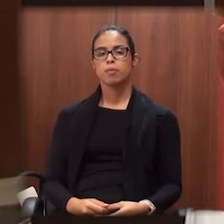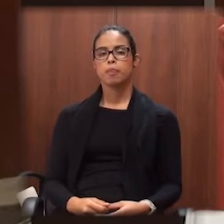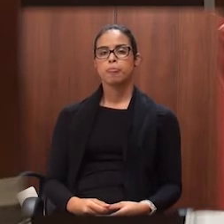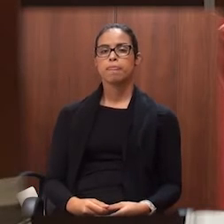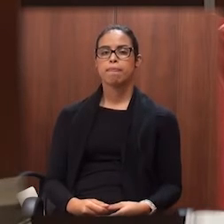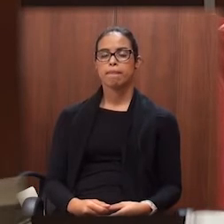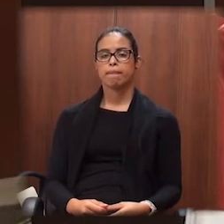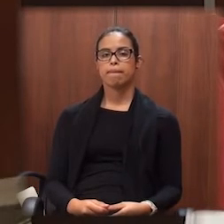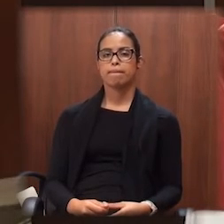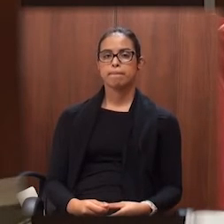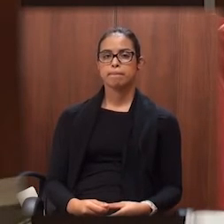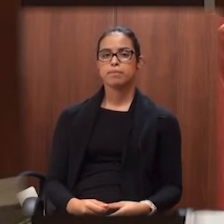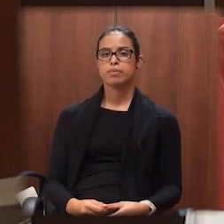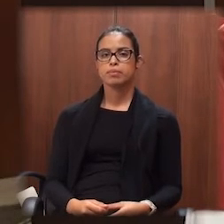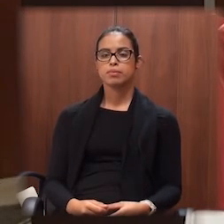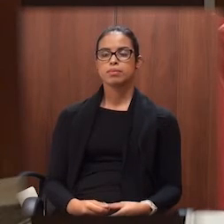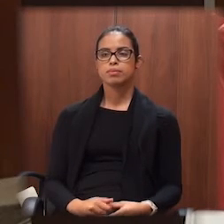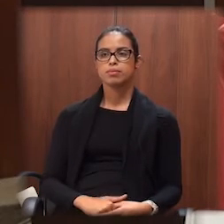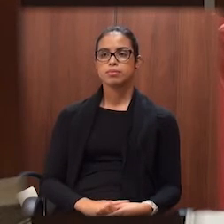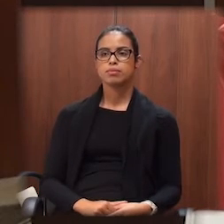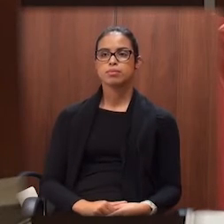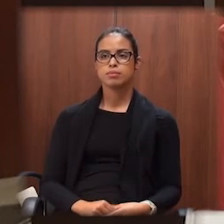companheiro aqui